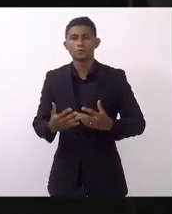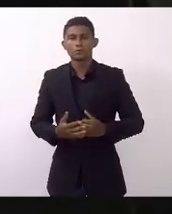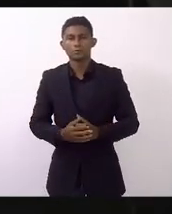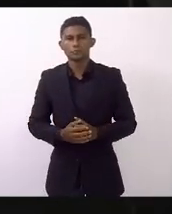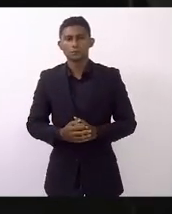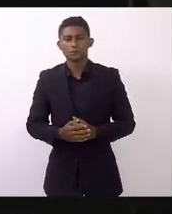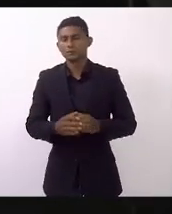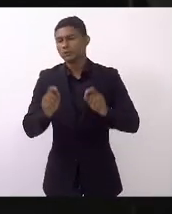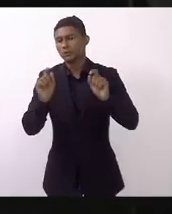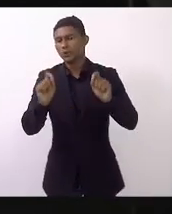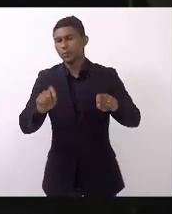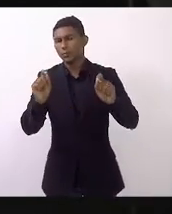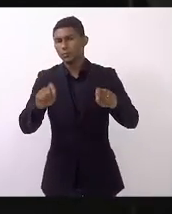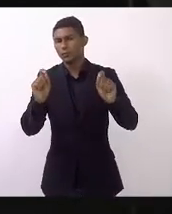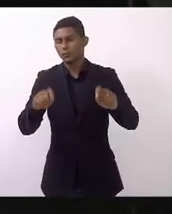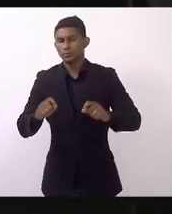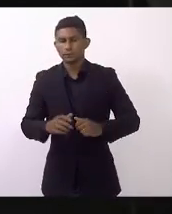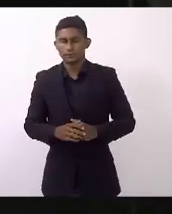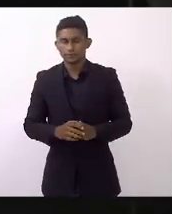que